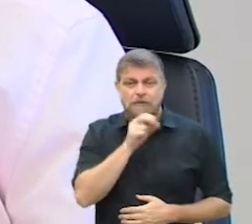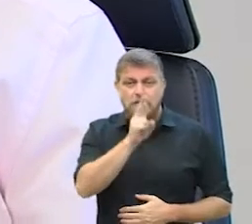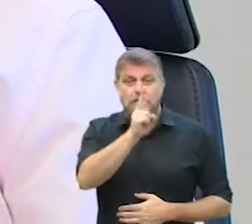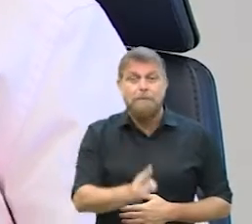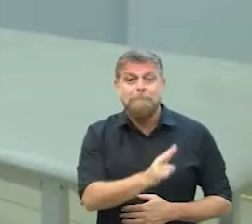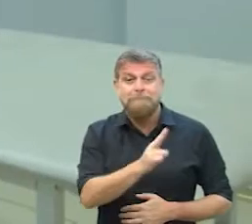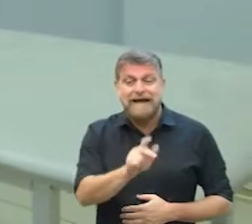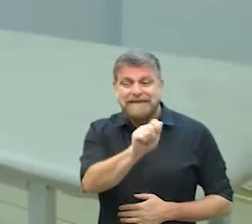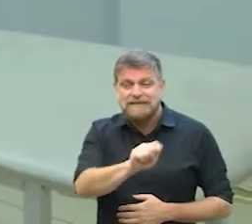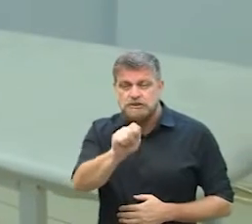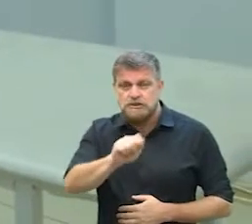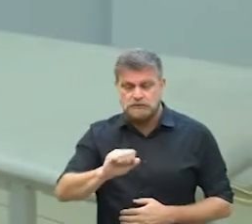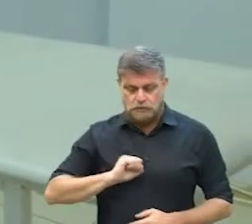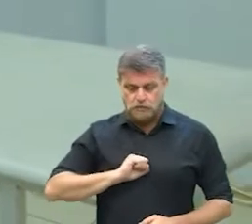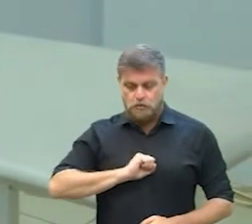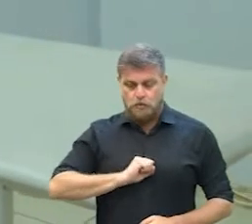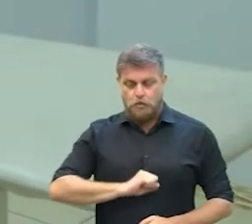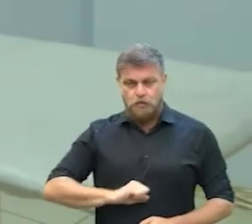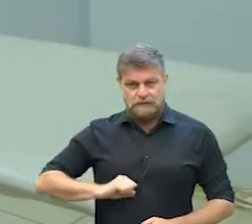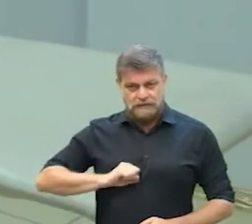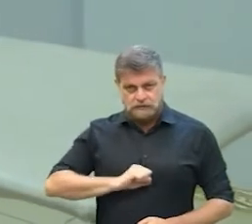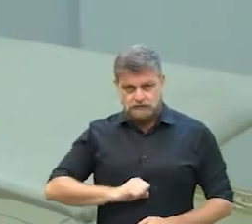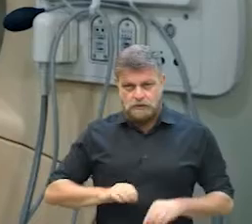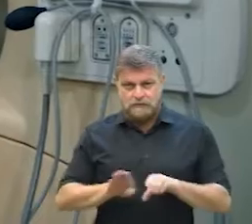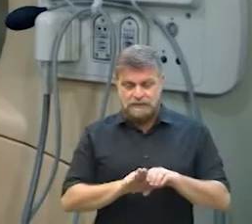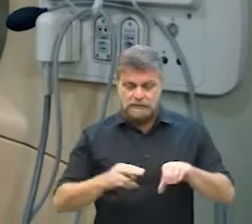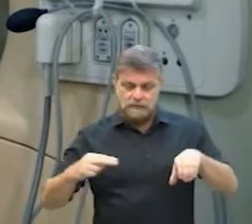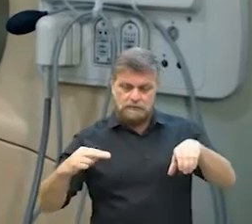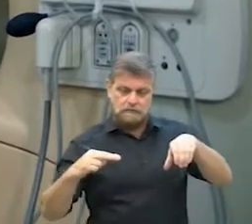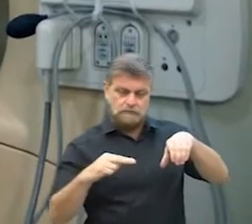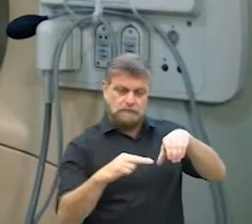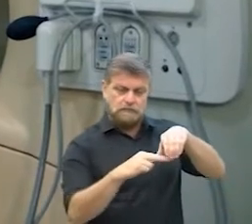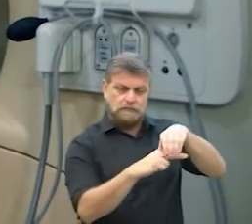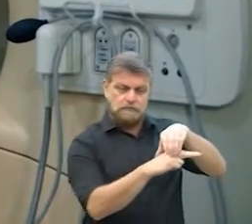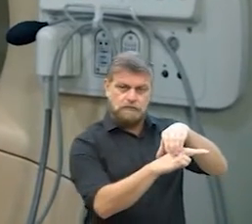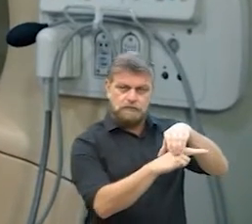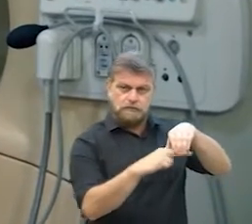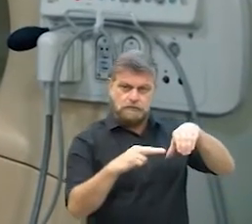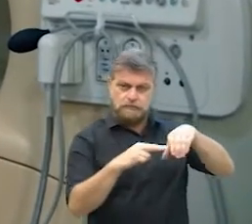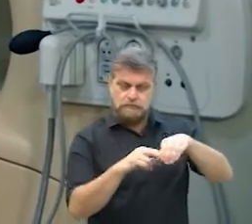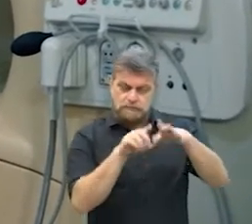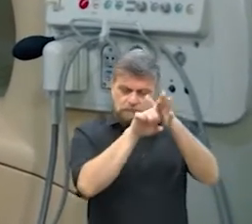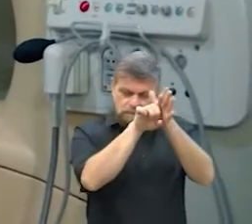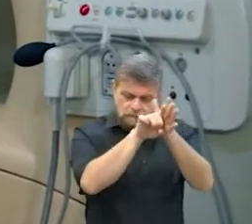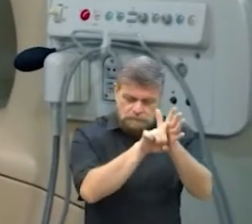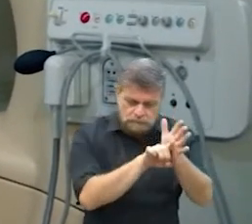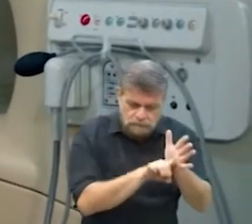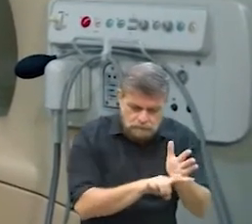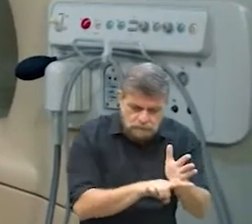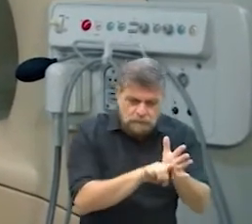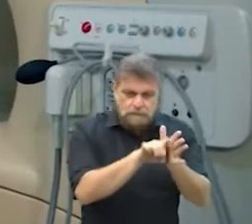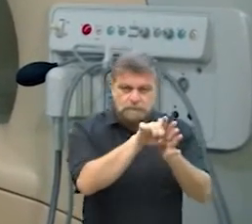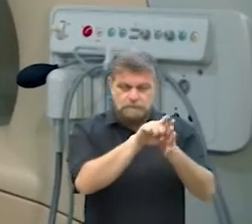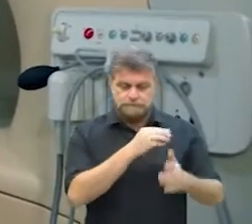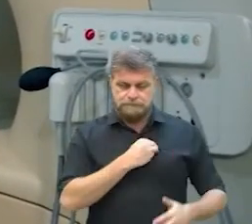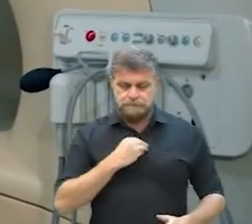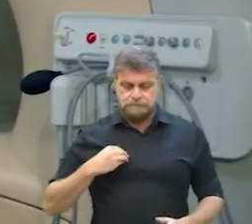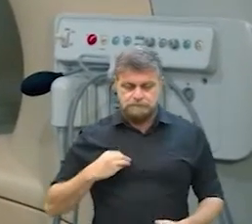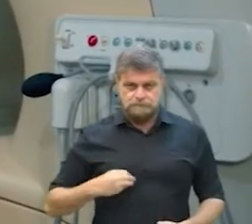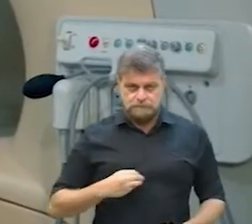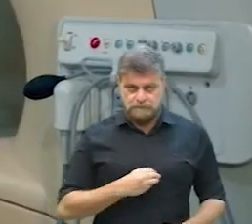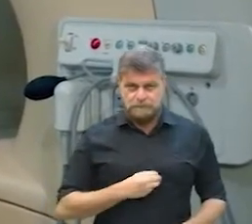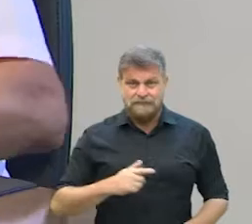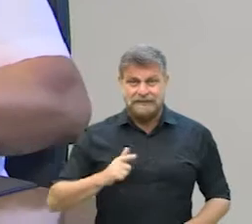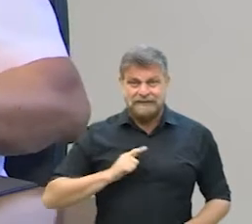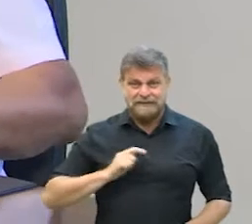Padre Anchieta, em especial um ultrassom portátil e um tomógrafo de 16 canais necessários para a realização